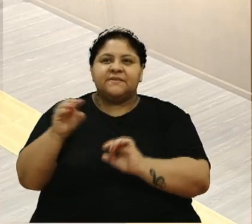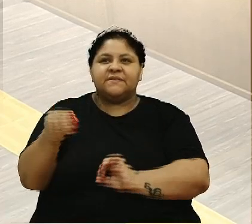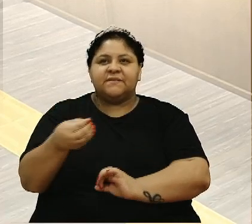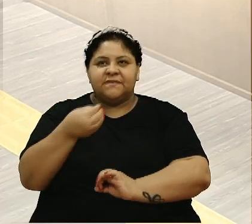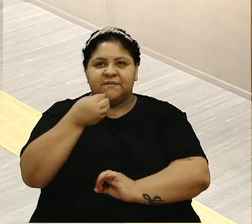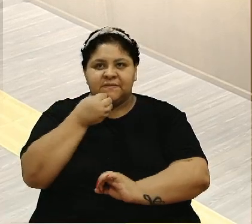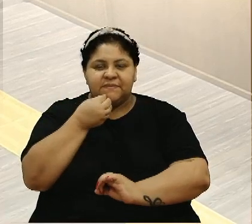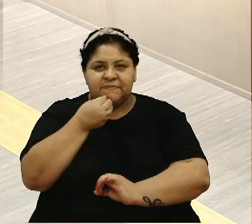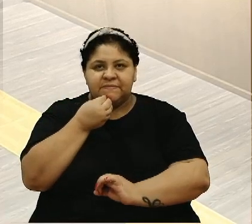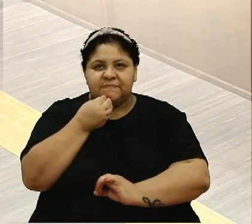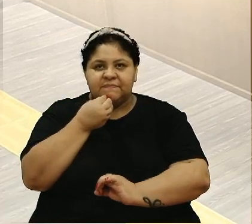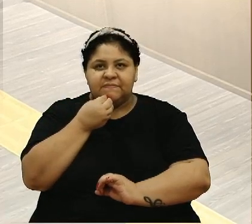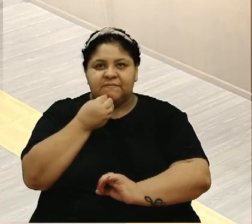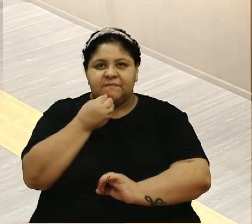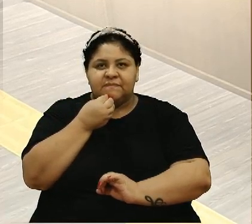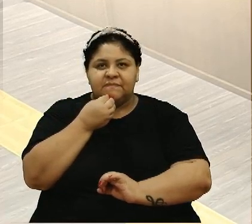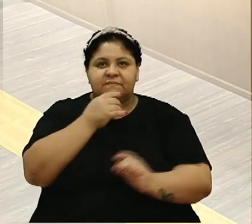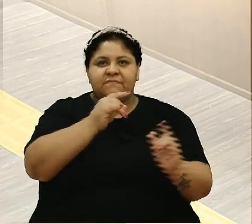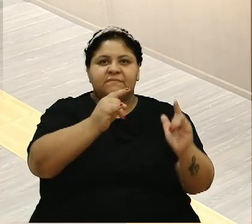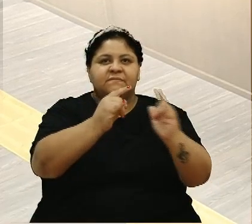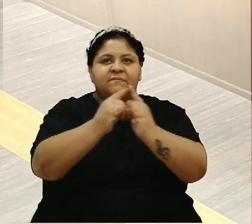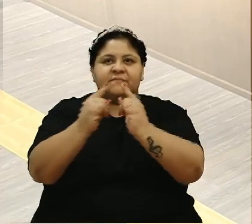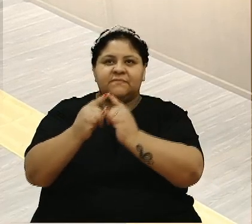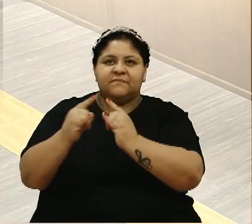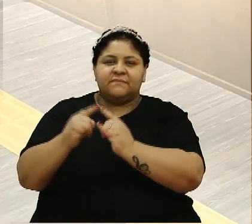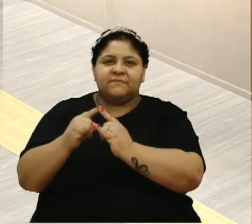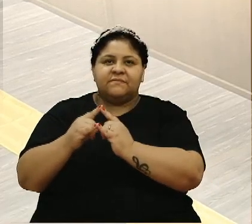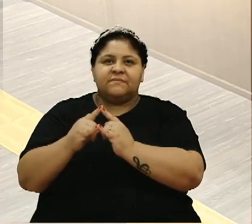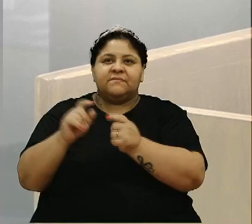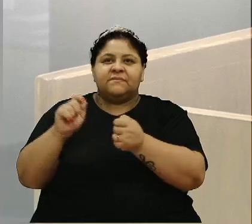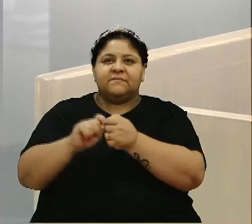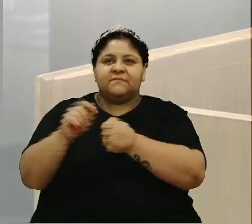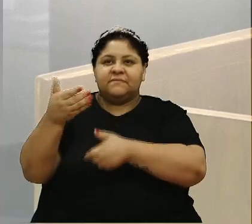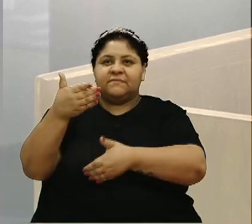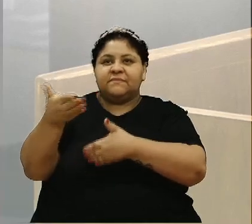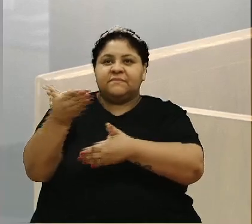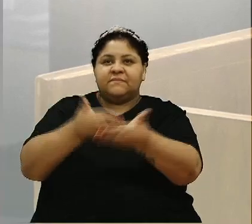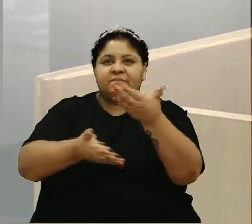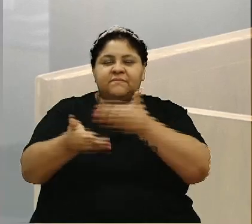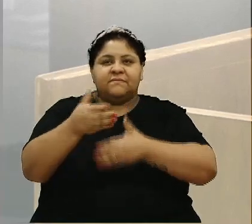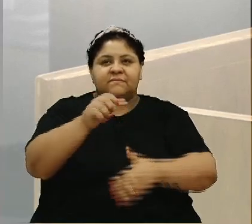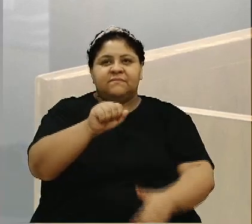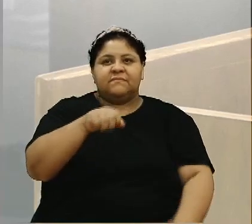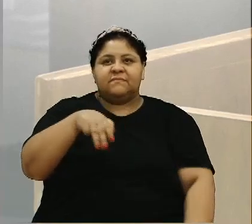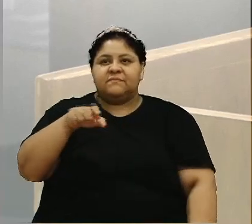certeza, inclusive, o Instituto Quindim presta atendimento à SBED